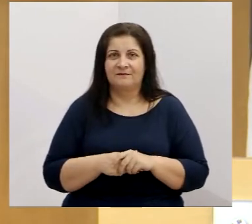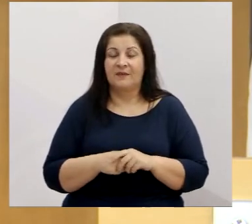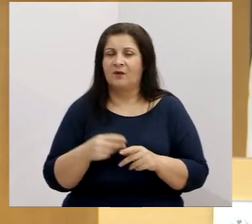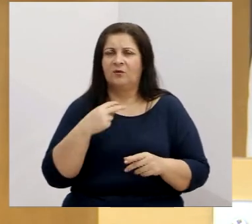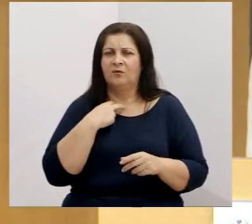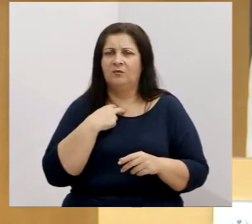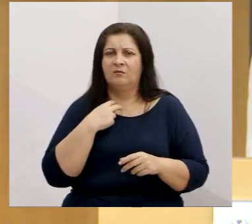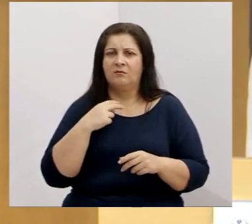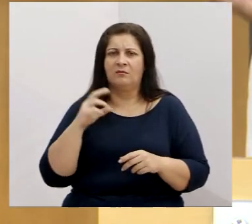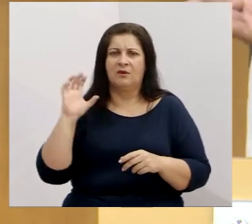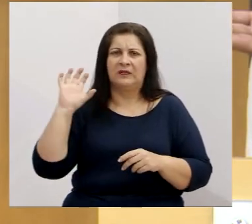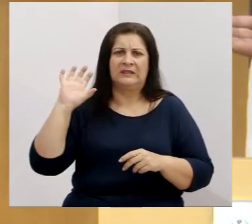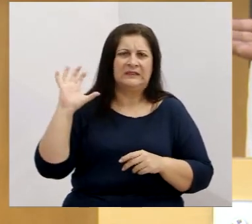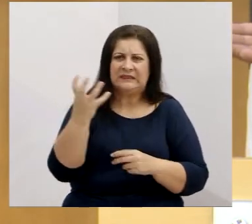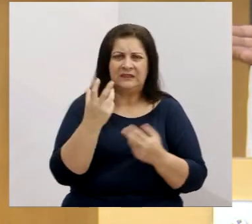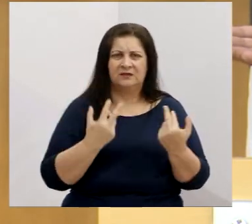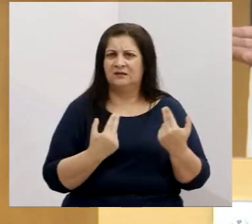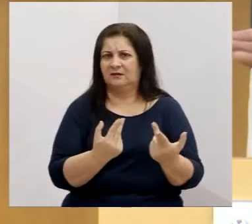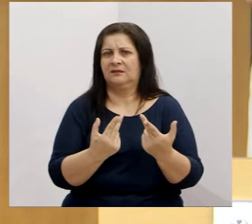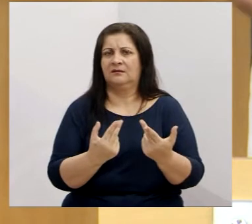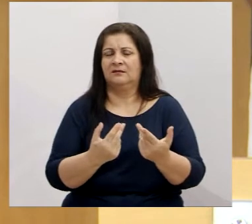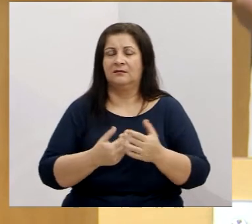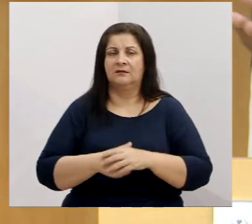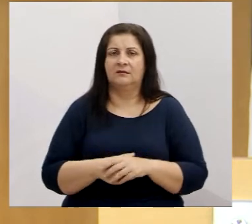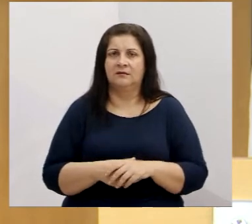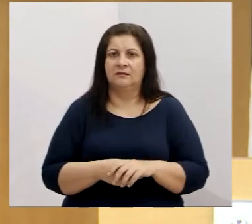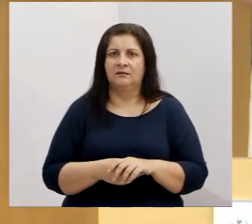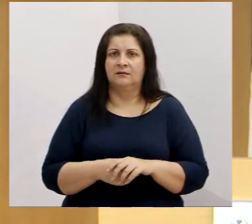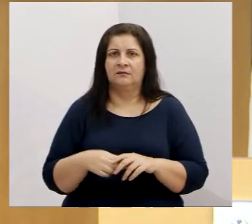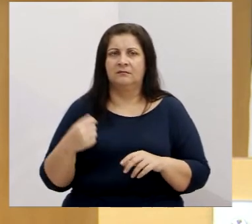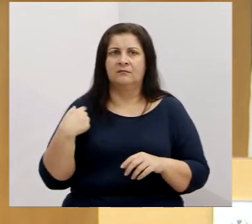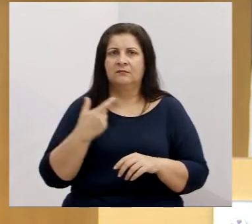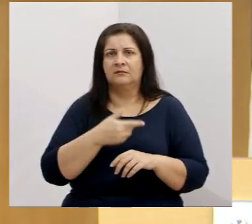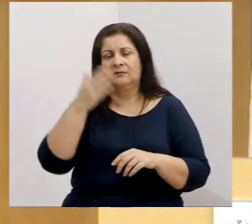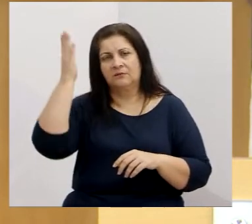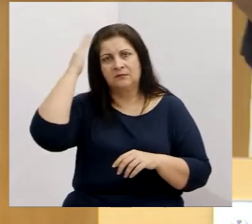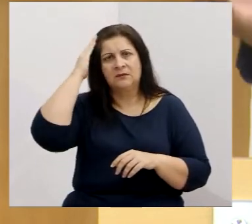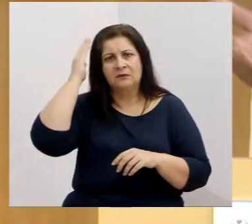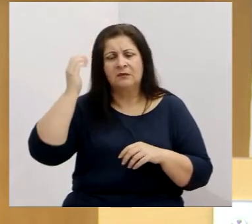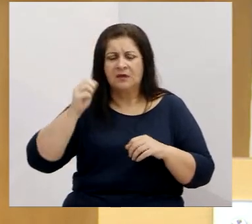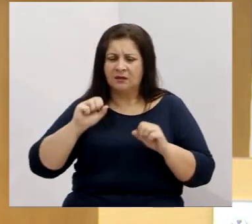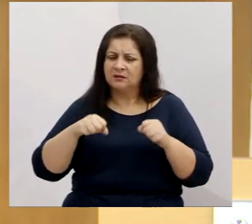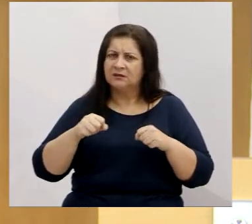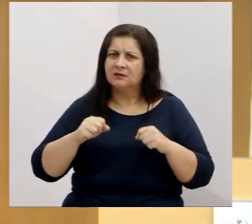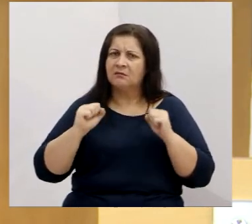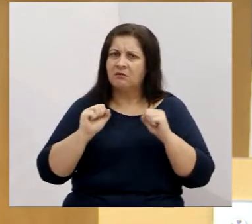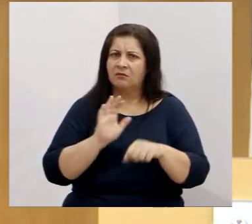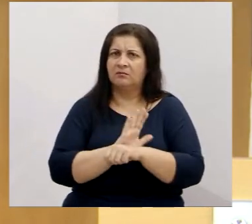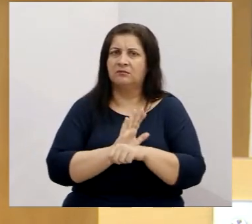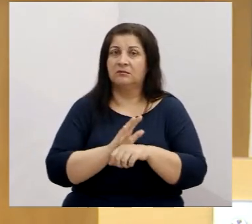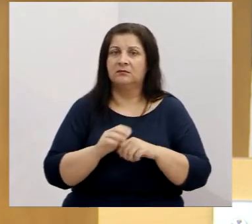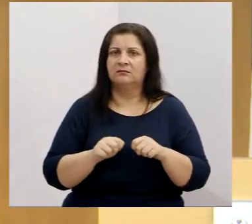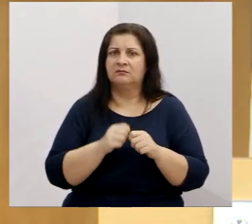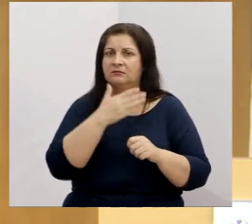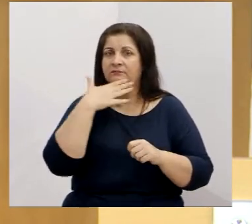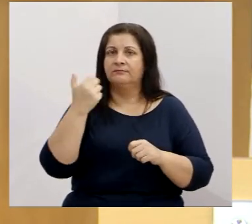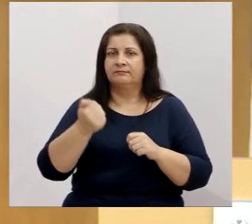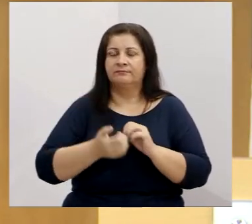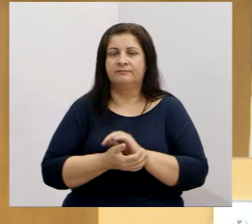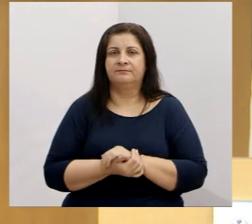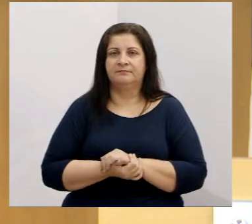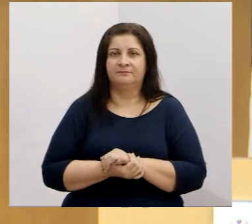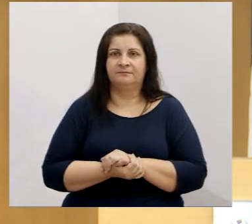tipo de crime e que não tem solução e nós sabemos muito bem que tem solução infelizmente deve tá querendo acobertar